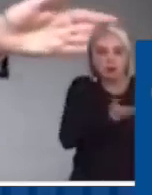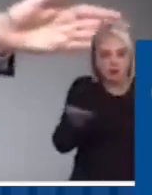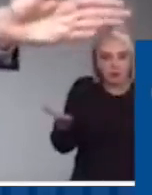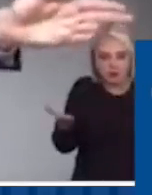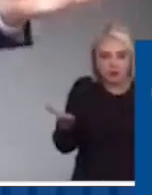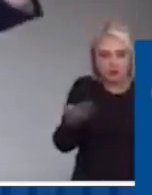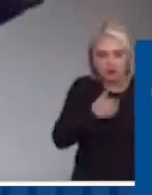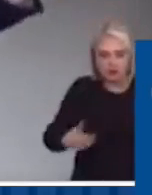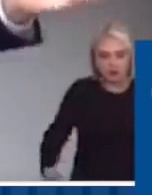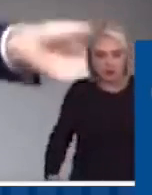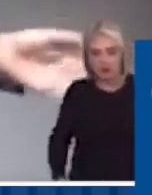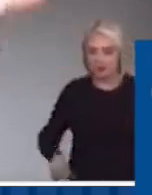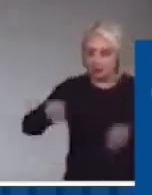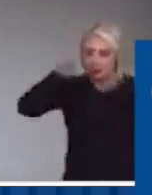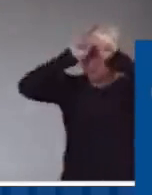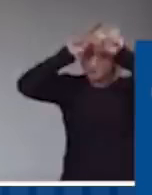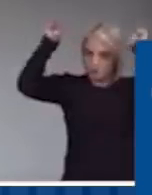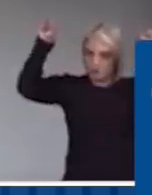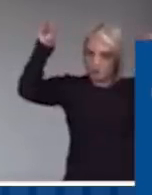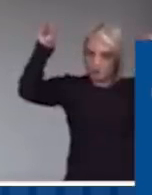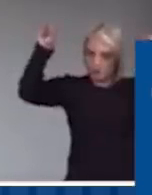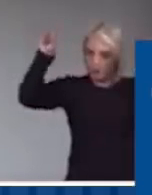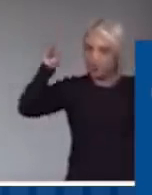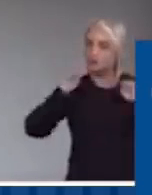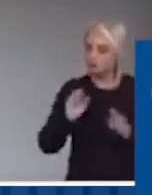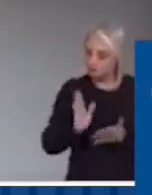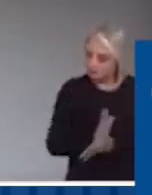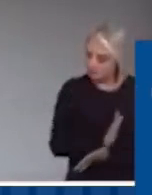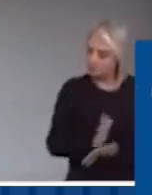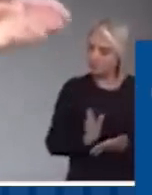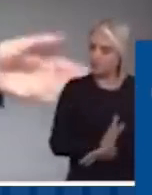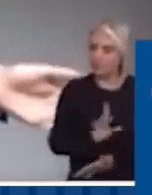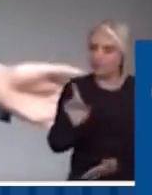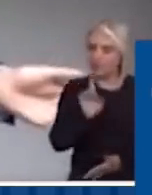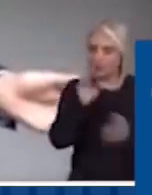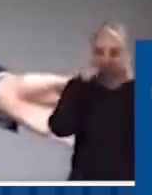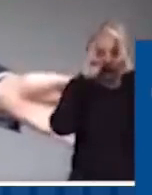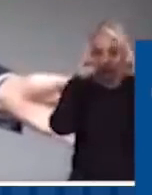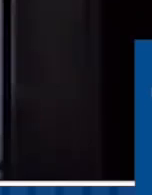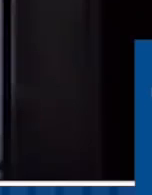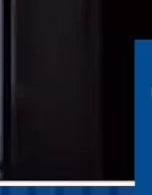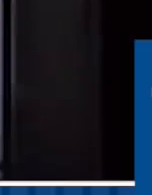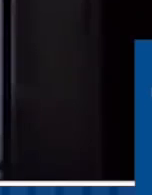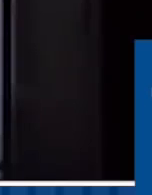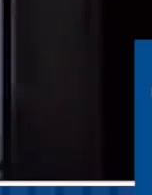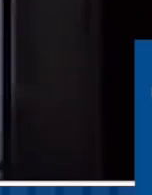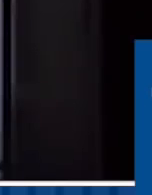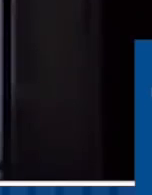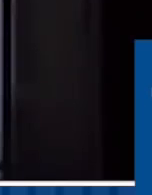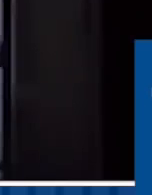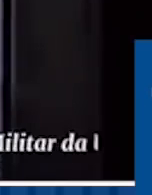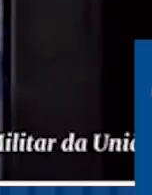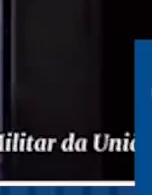O Supremo, em muitas ocasiões, não respeita a Constituição Federal. O epicentro